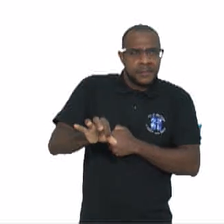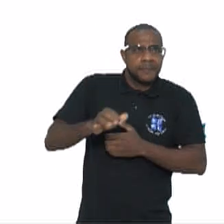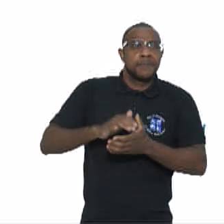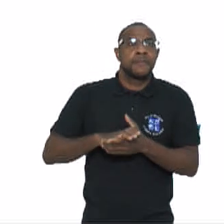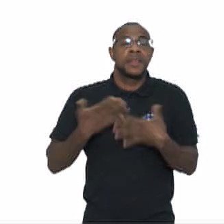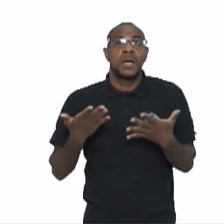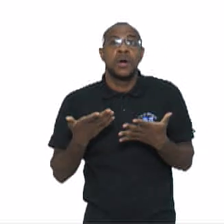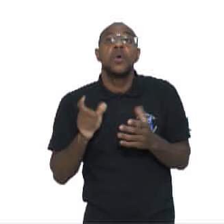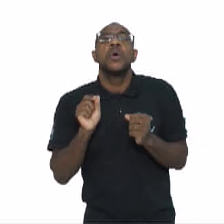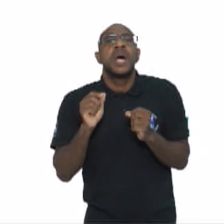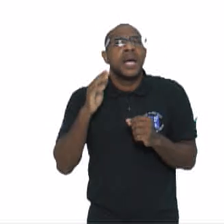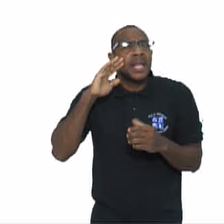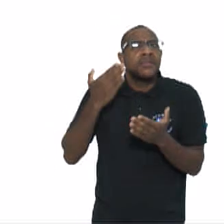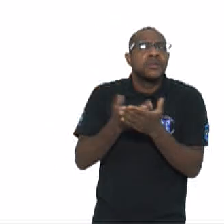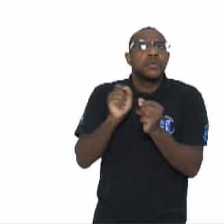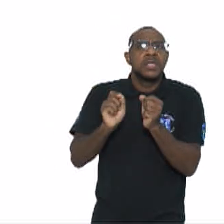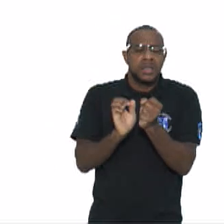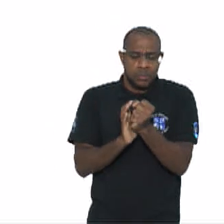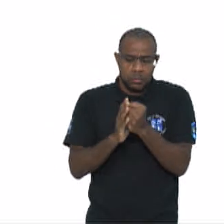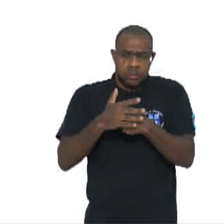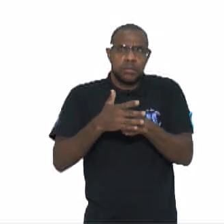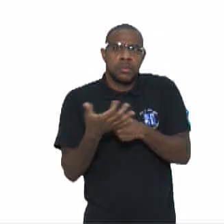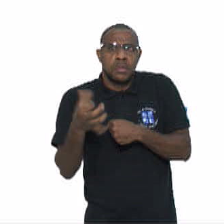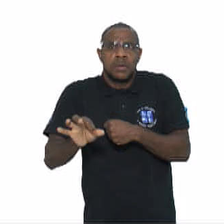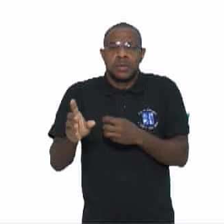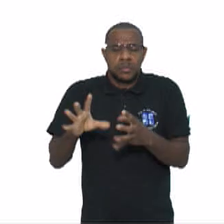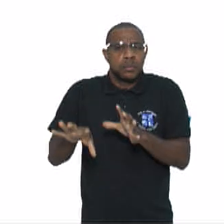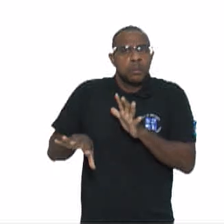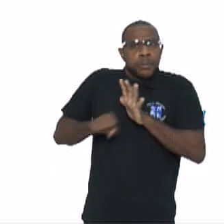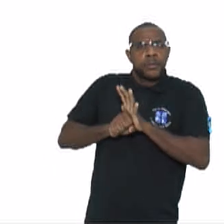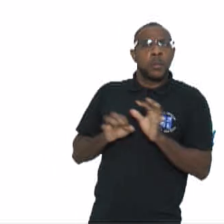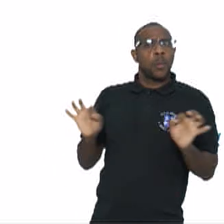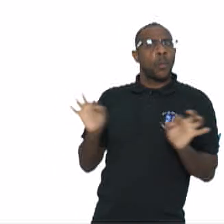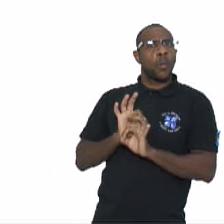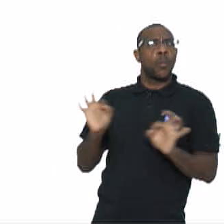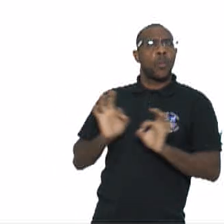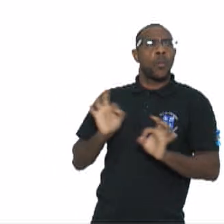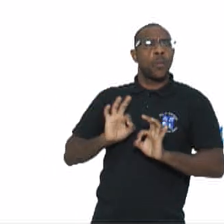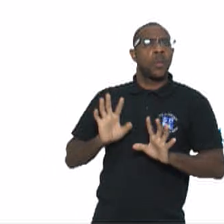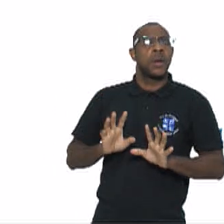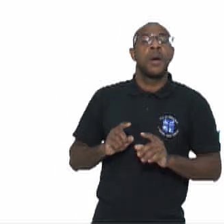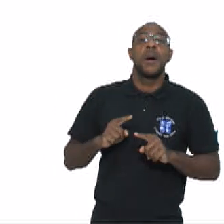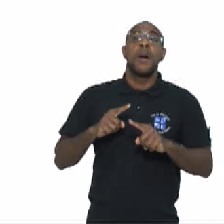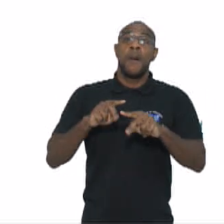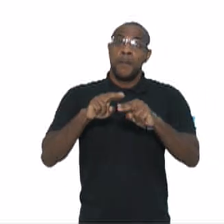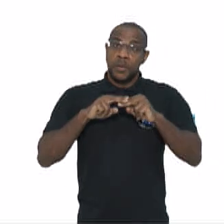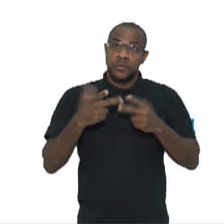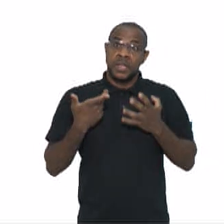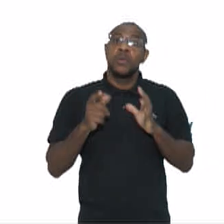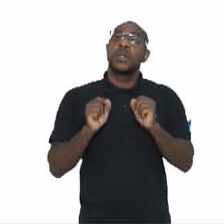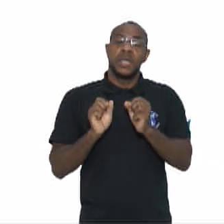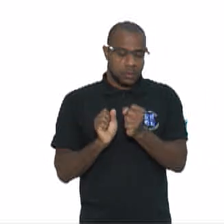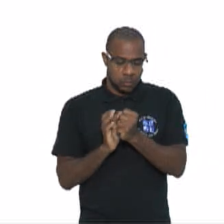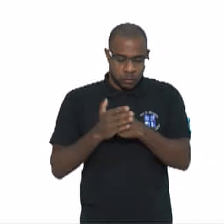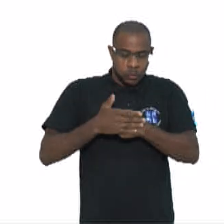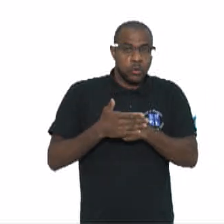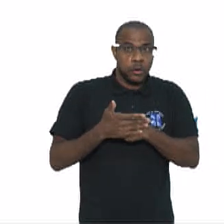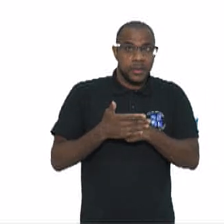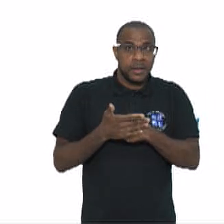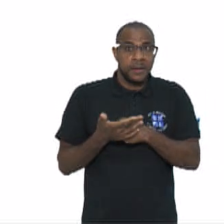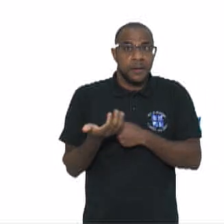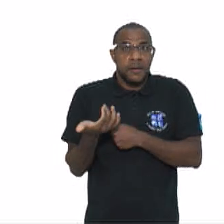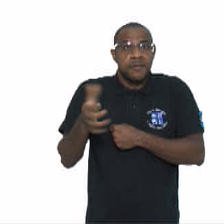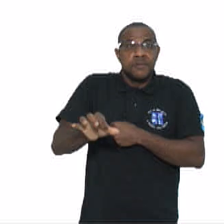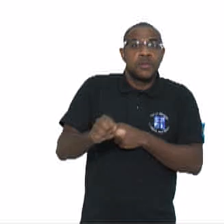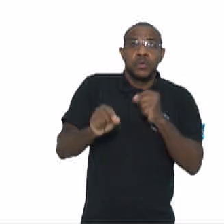uma conspiração ou que não os afetará. Por isso, quero enfatizar que o coronavírus é um vírus